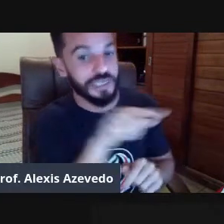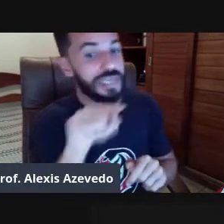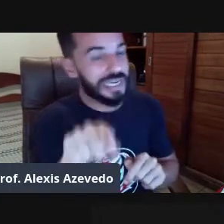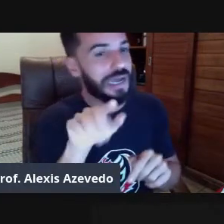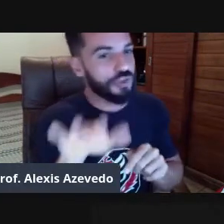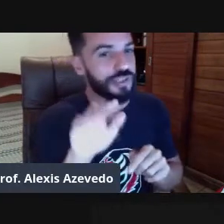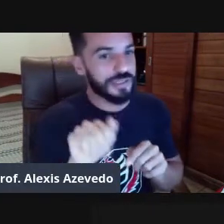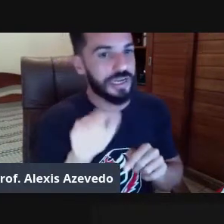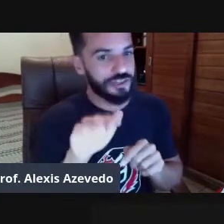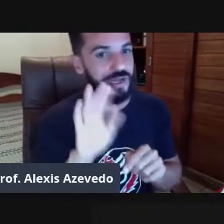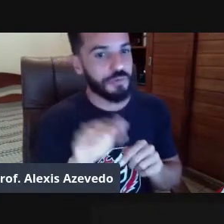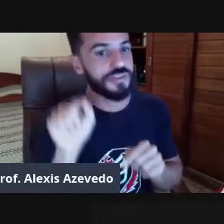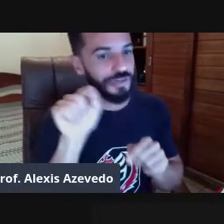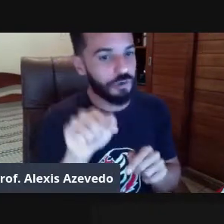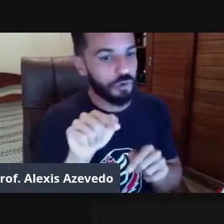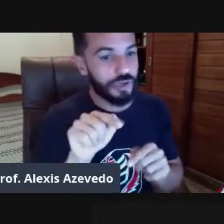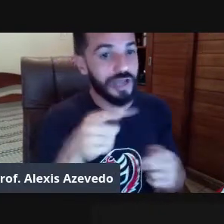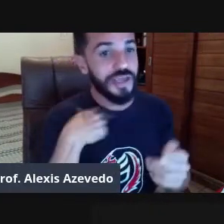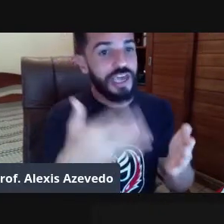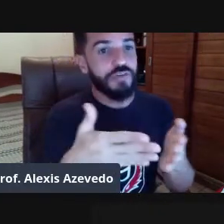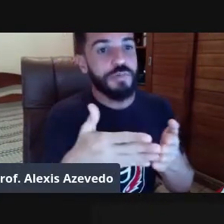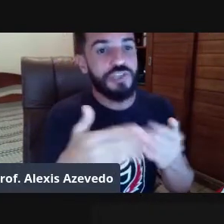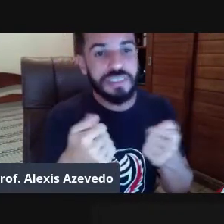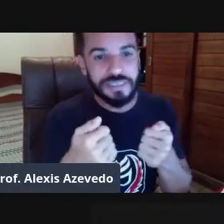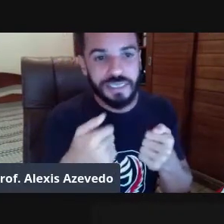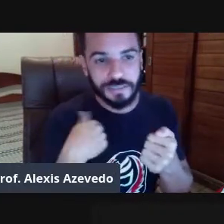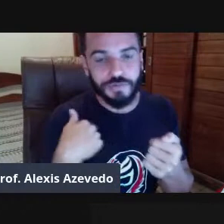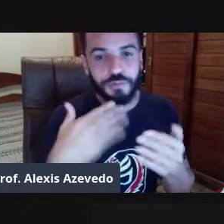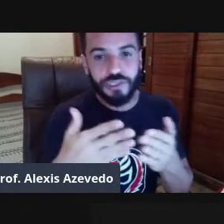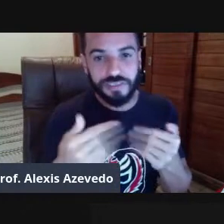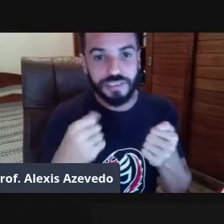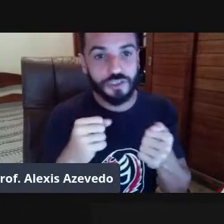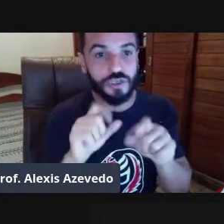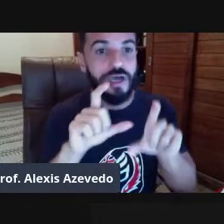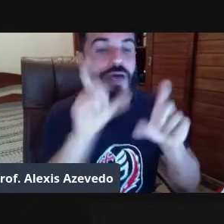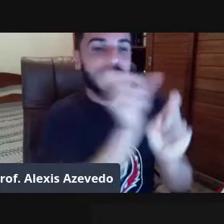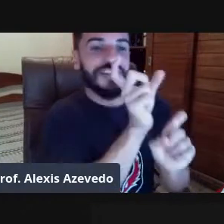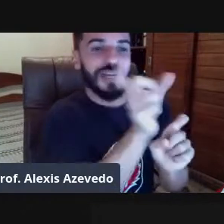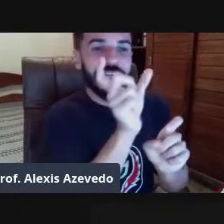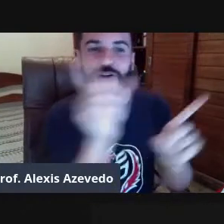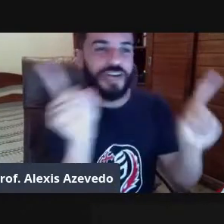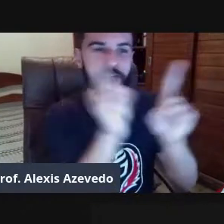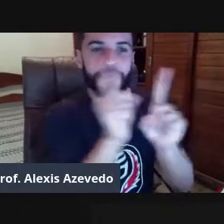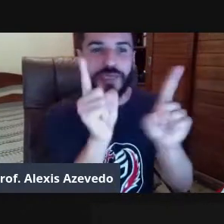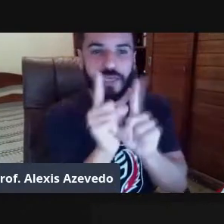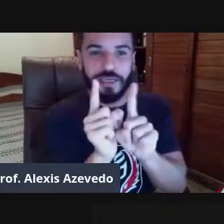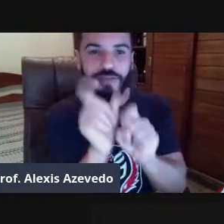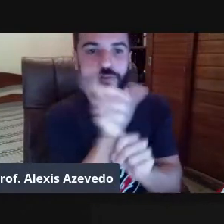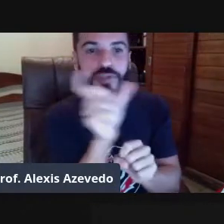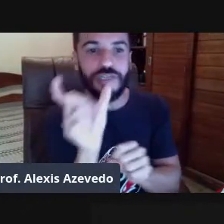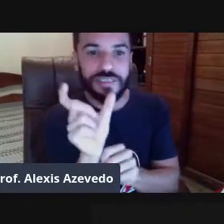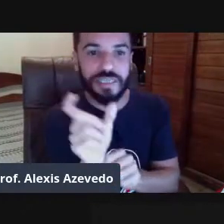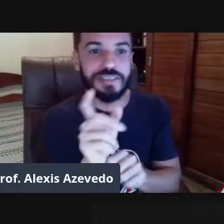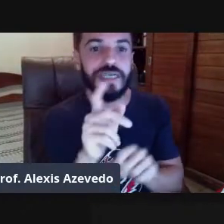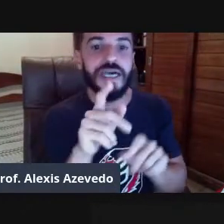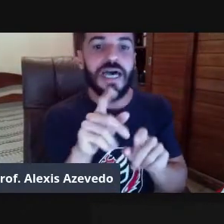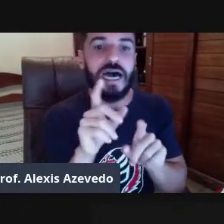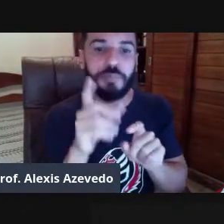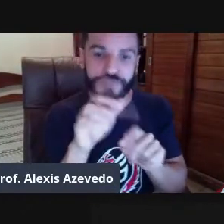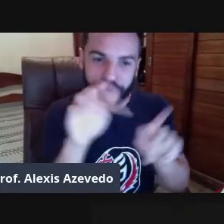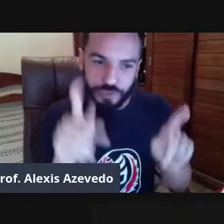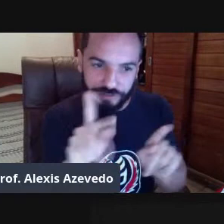chamando. Ele acabou de entrar, eu vou pedir licença, só para a janela não ficar tão pequena, eu vou pedir